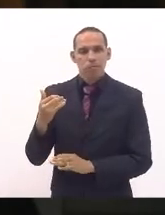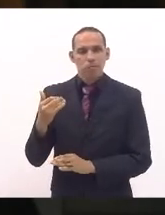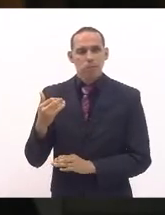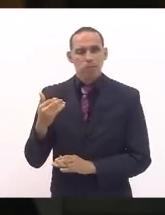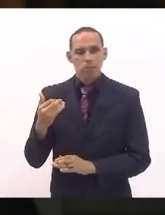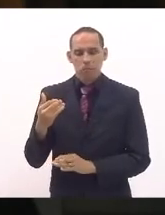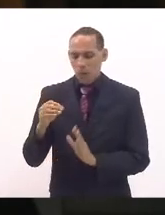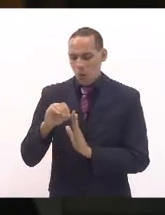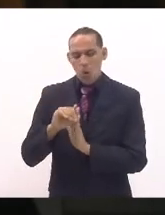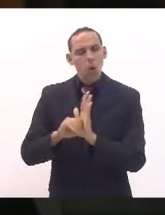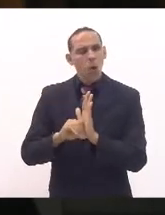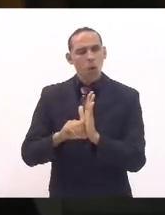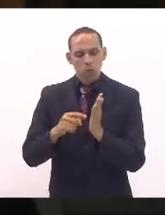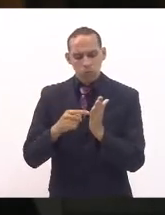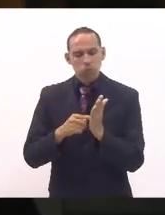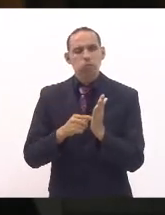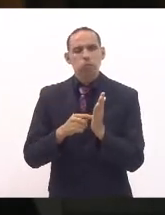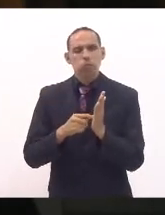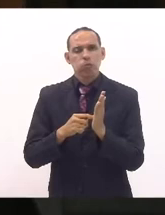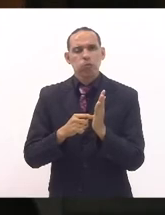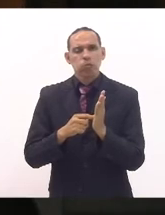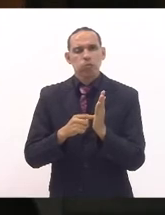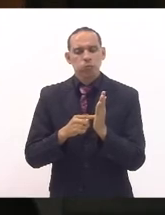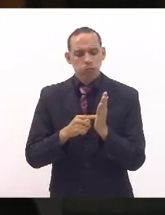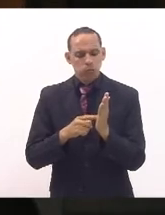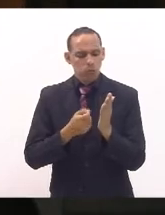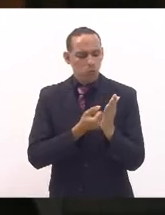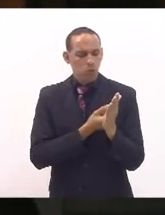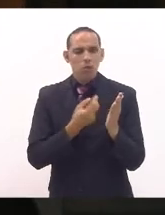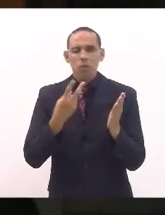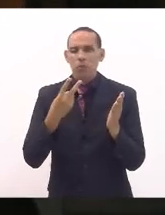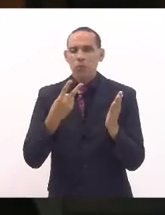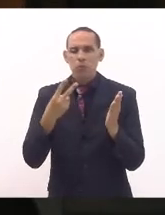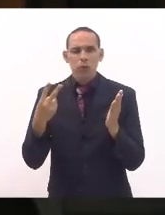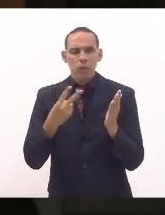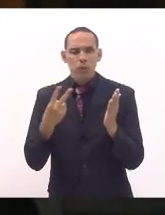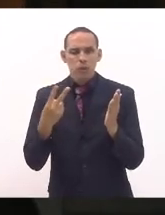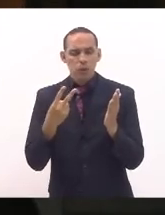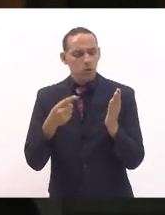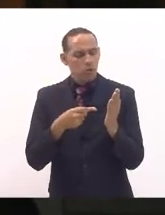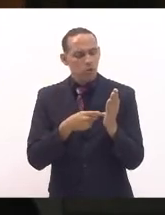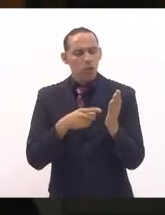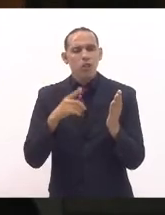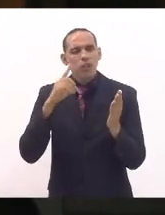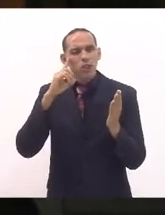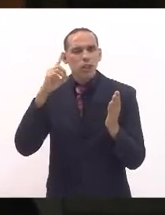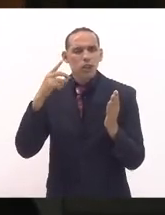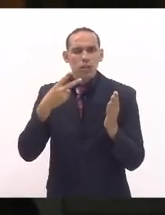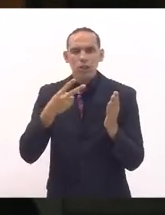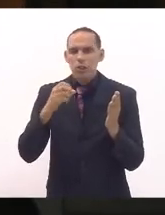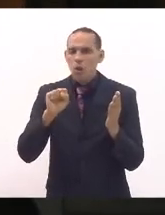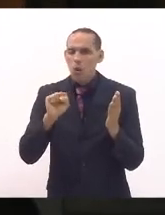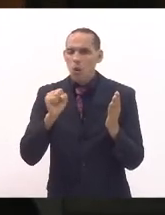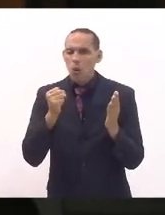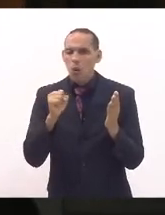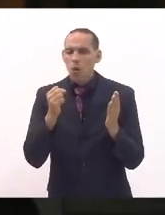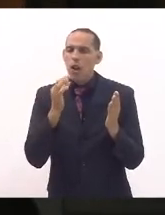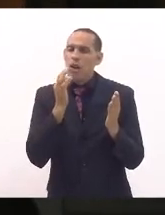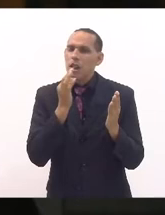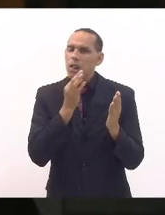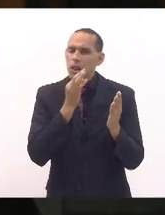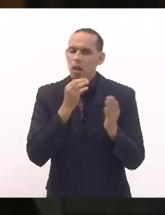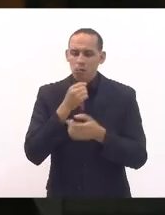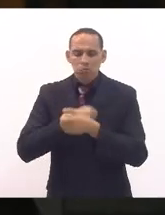um ofício circular, número 22, no dia 28 de setembro de 21.